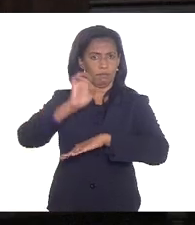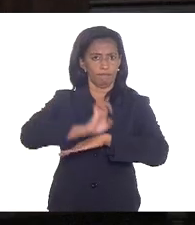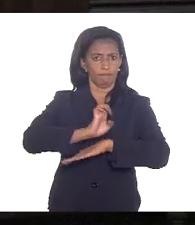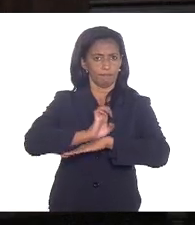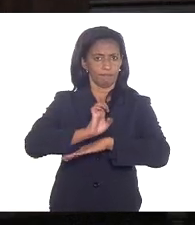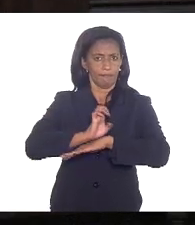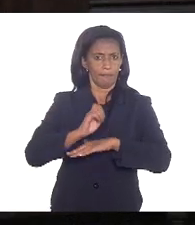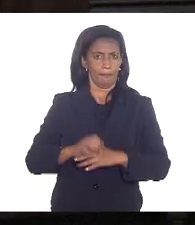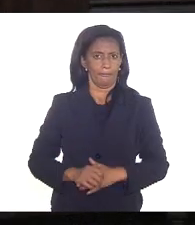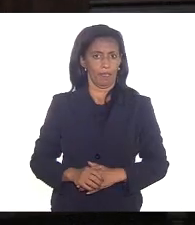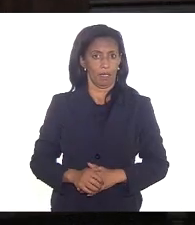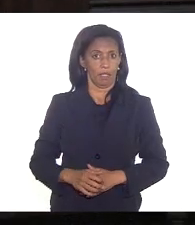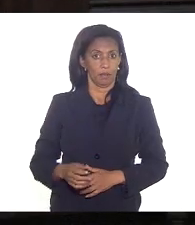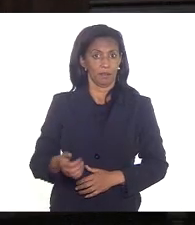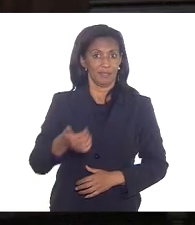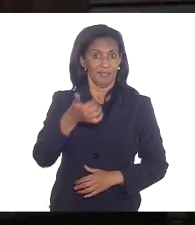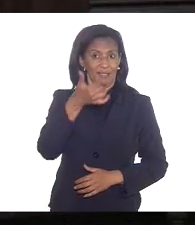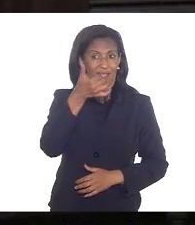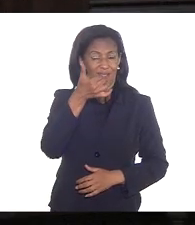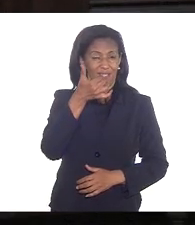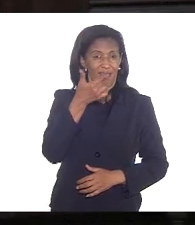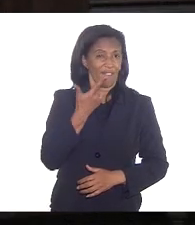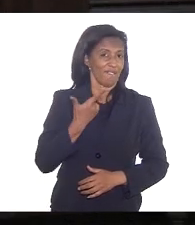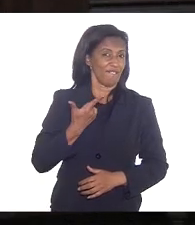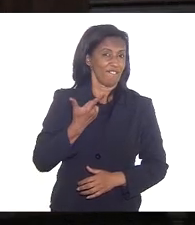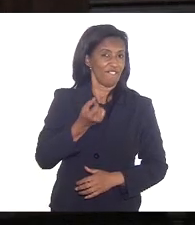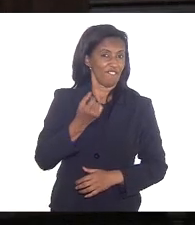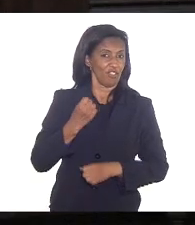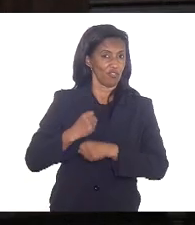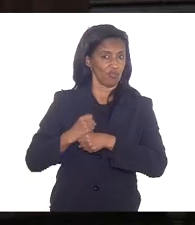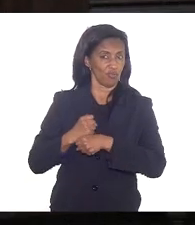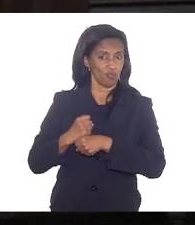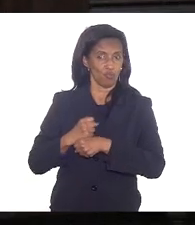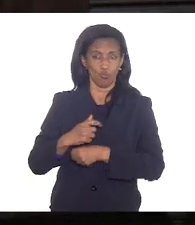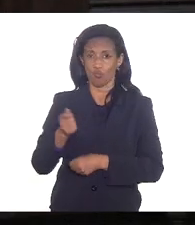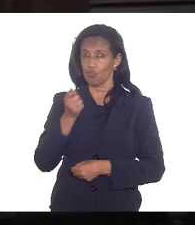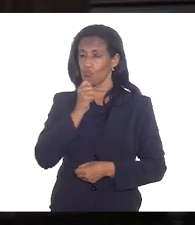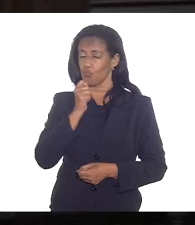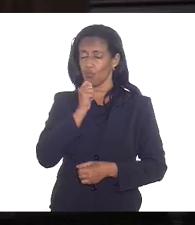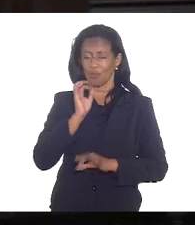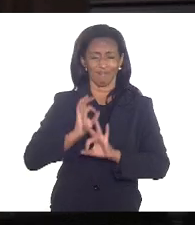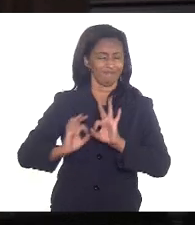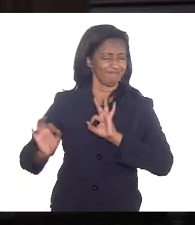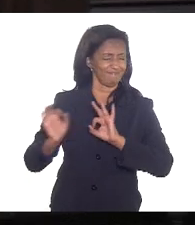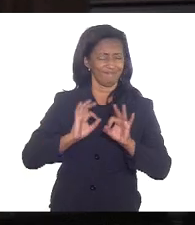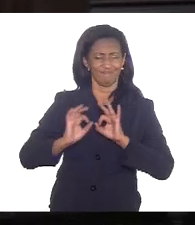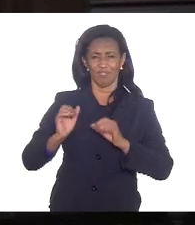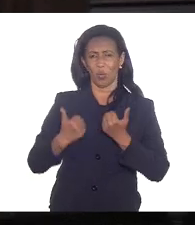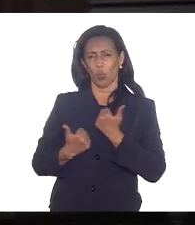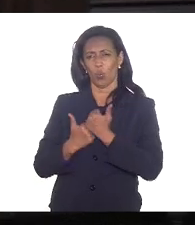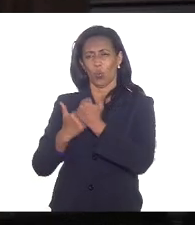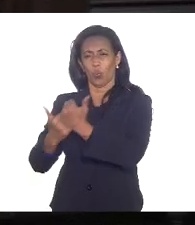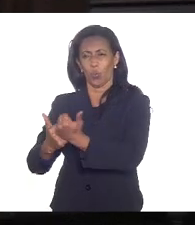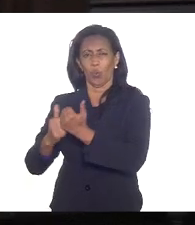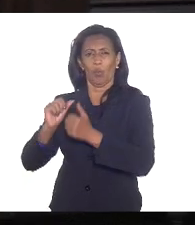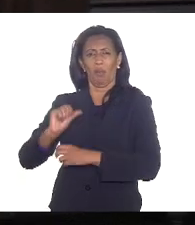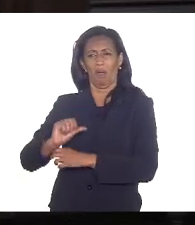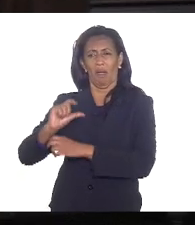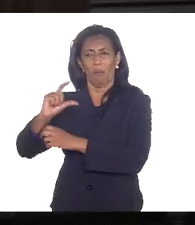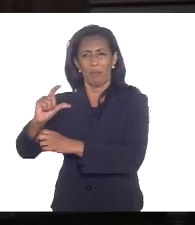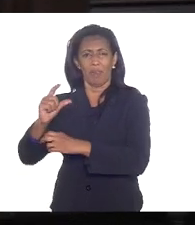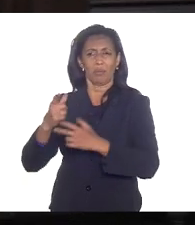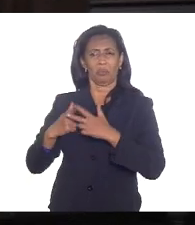que há duas décadas e meia não teve nenhuma auxílio aumento